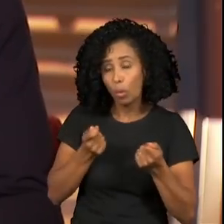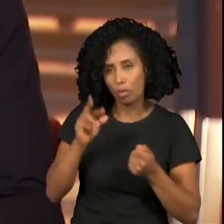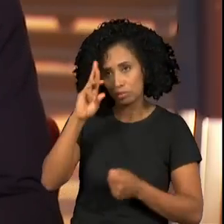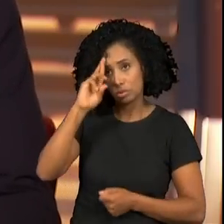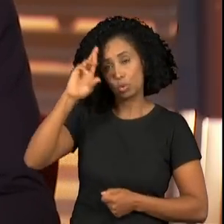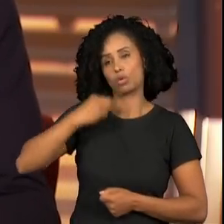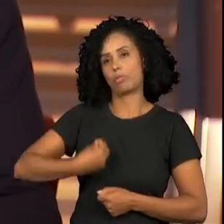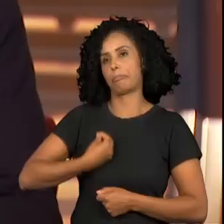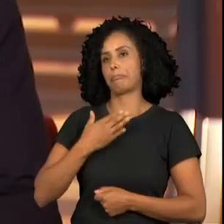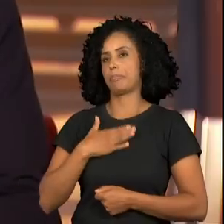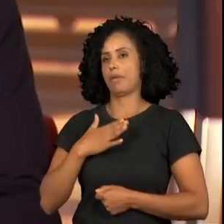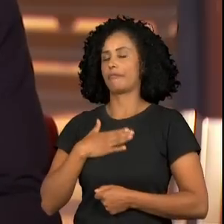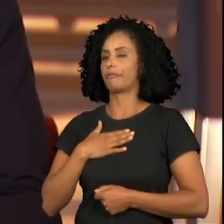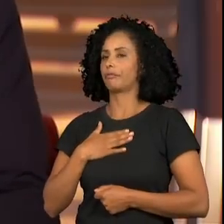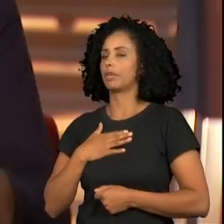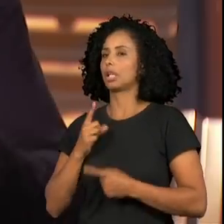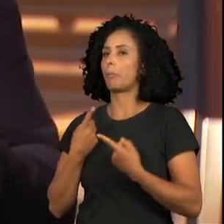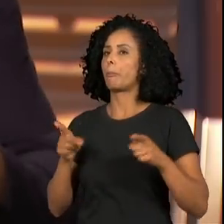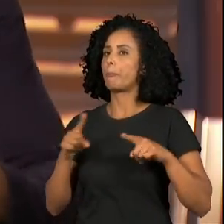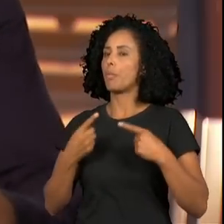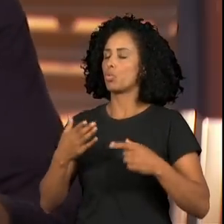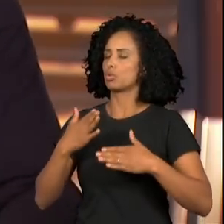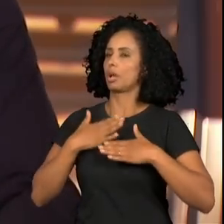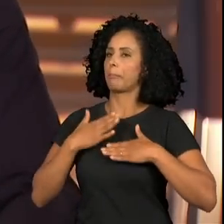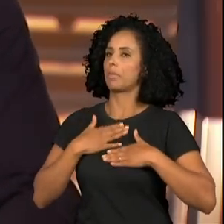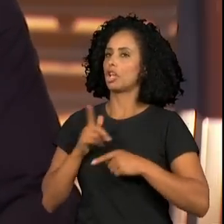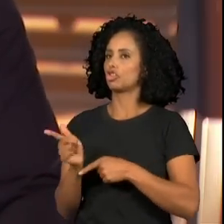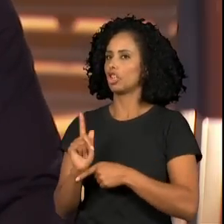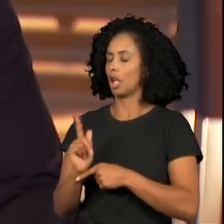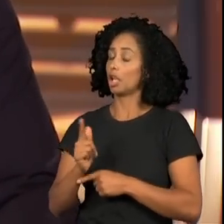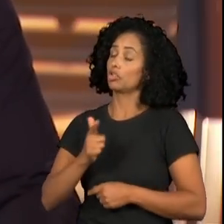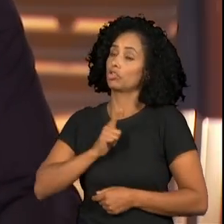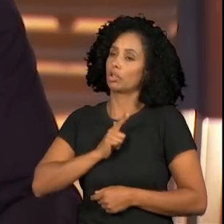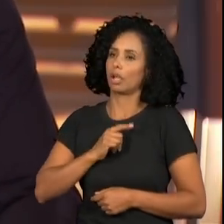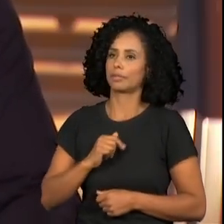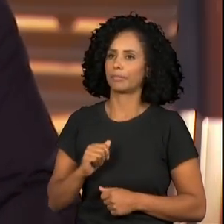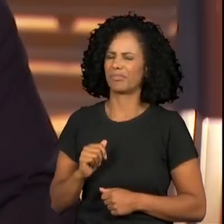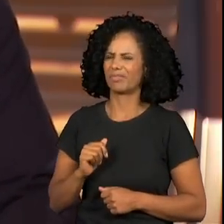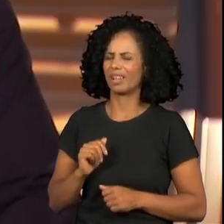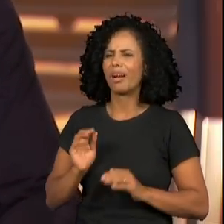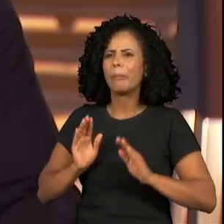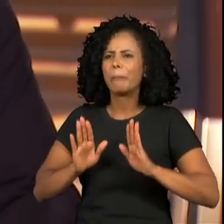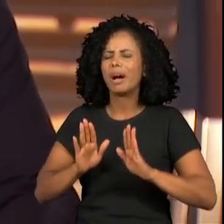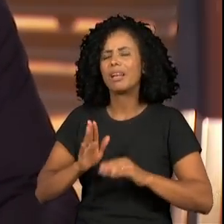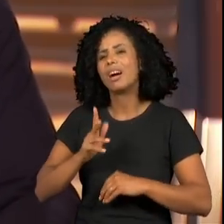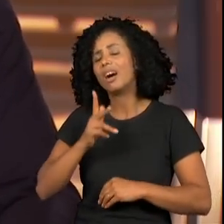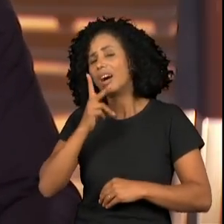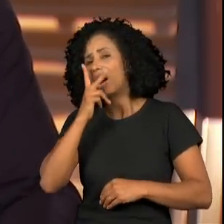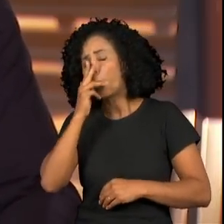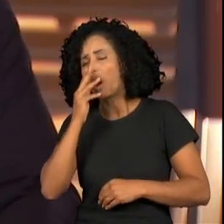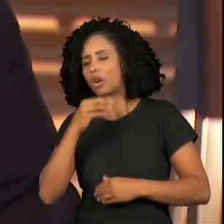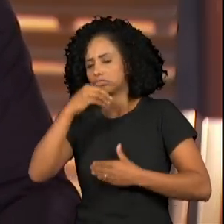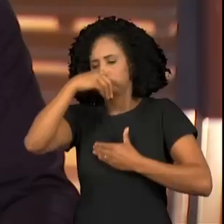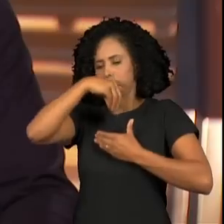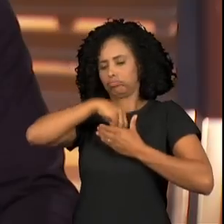das minhas músicas. Sei gerir o meu próprio negócio. Então, eu acho que eu tenho um pouco dessa veia de